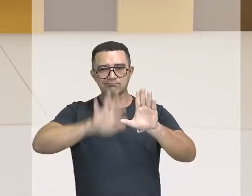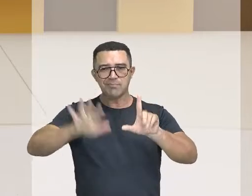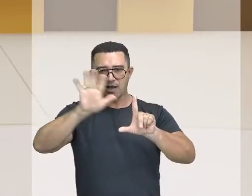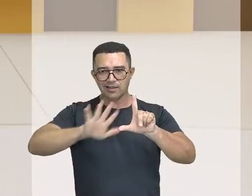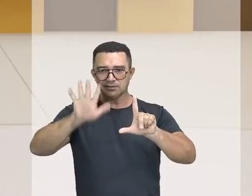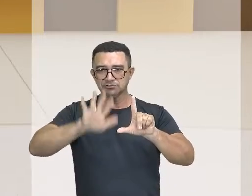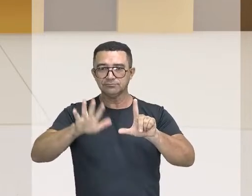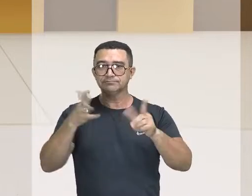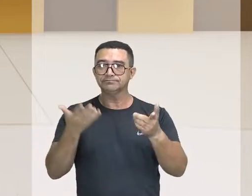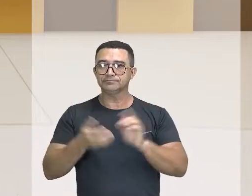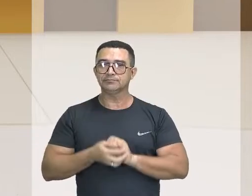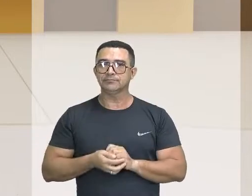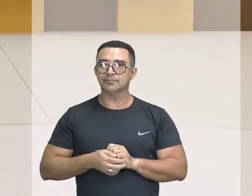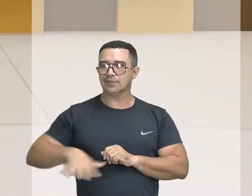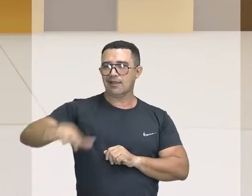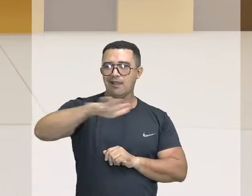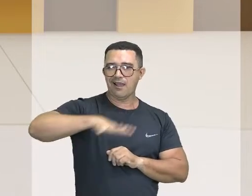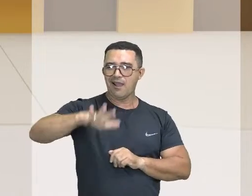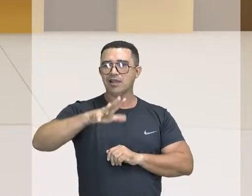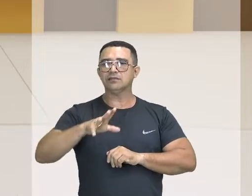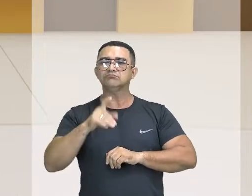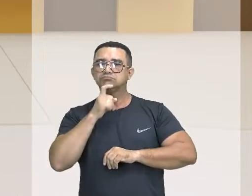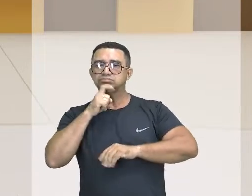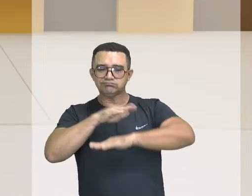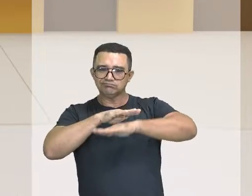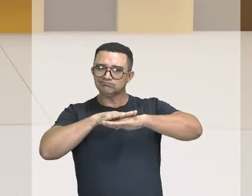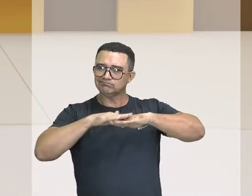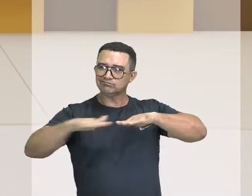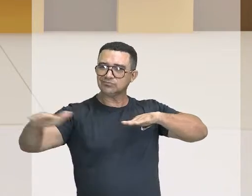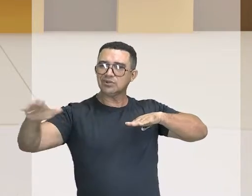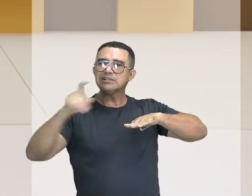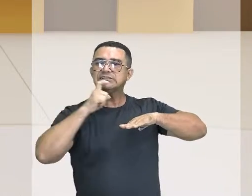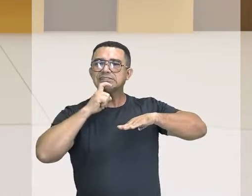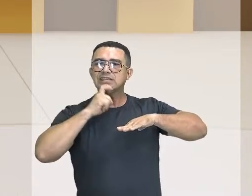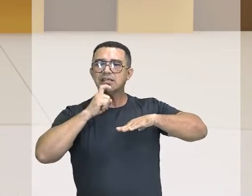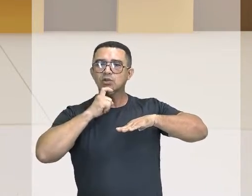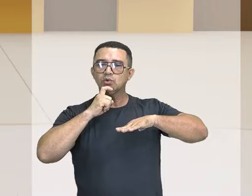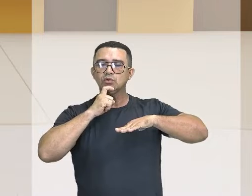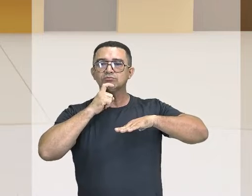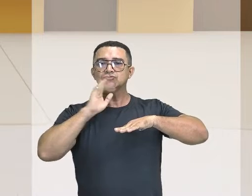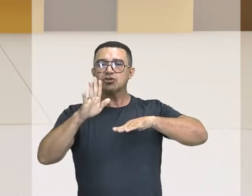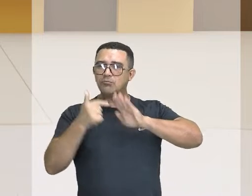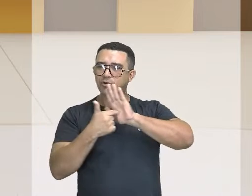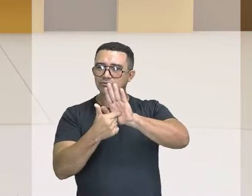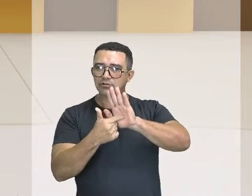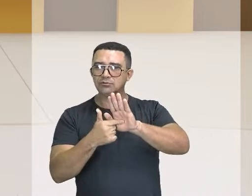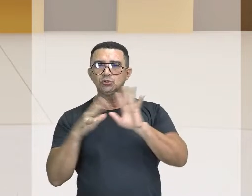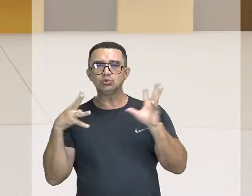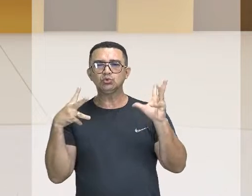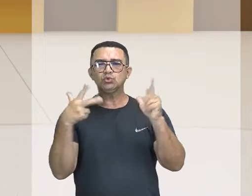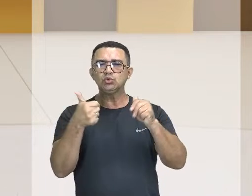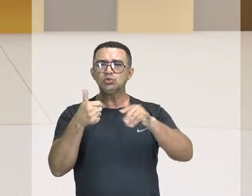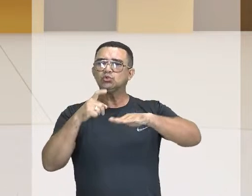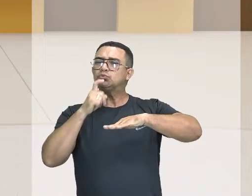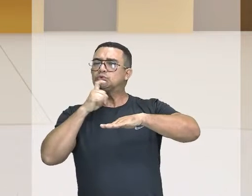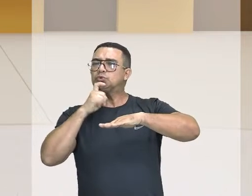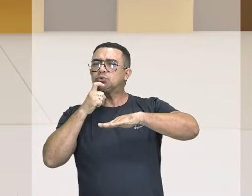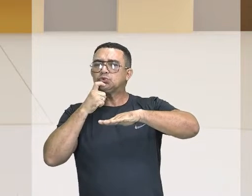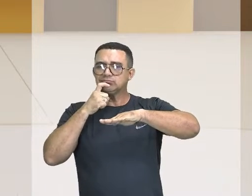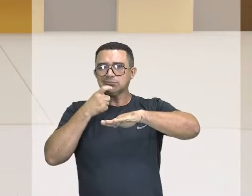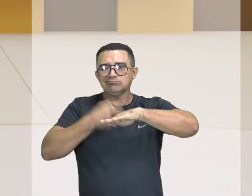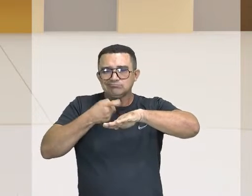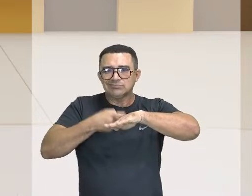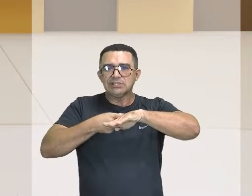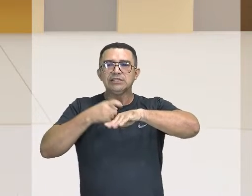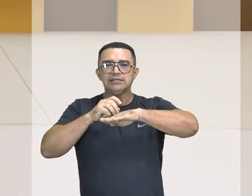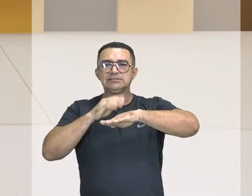essa grande área de gelo, né, como a gente pôde observar, e de uma forma mais lúdica, aí, como a gente está visualizando, toda essa cobertura aí de gelo que a gente está